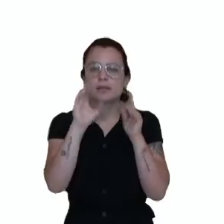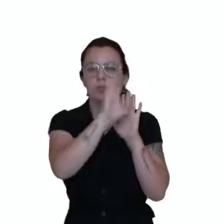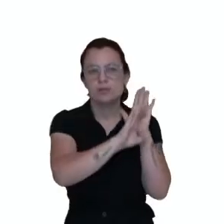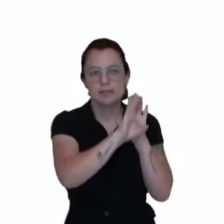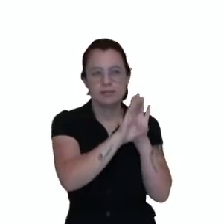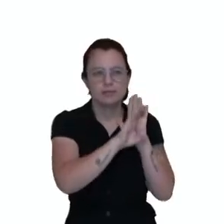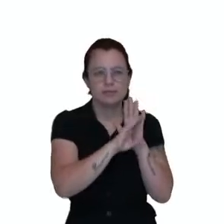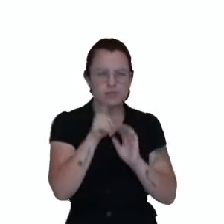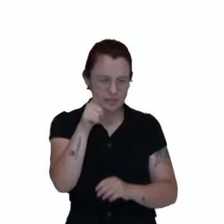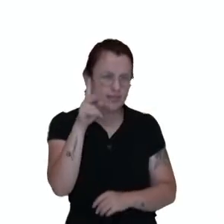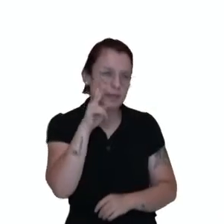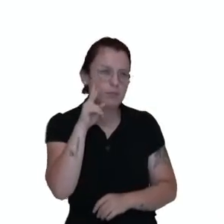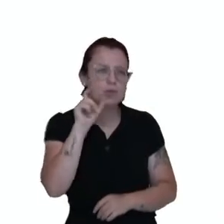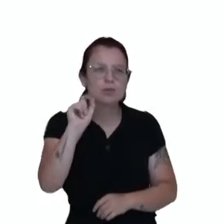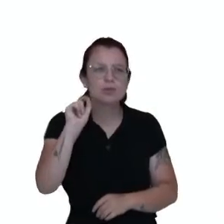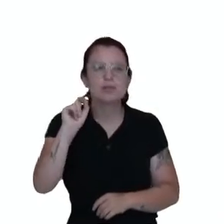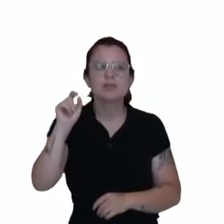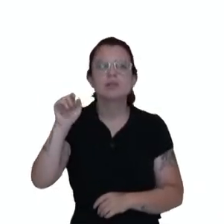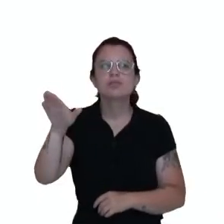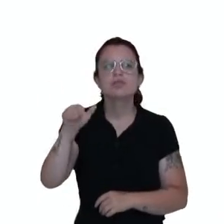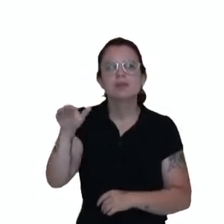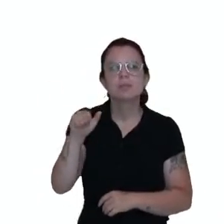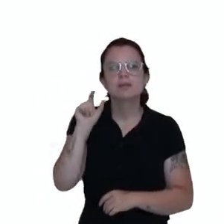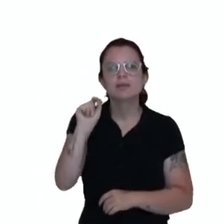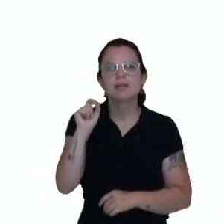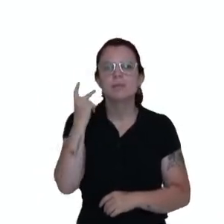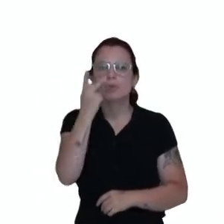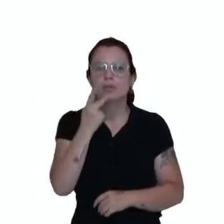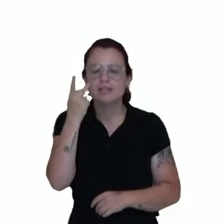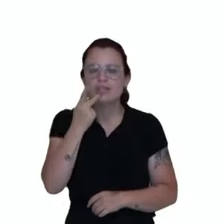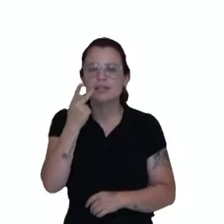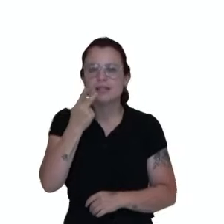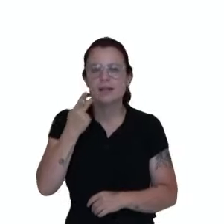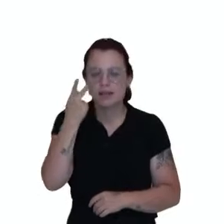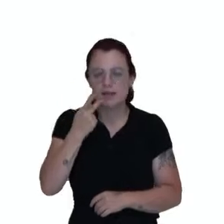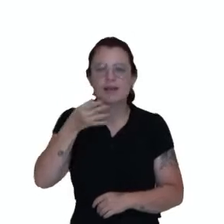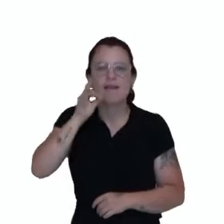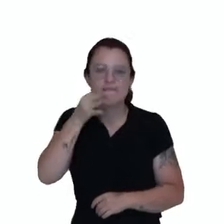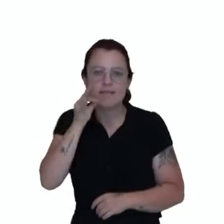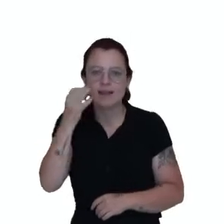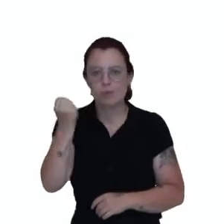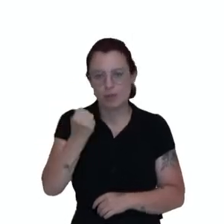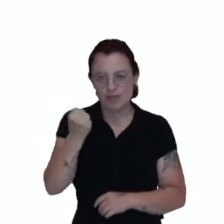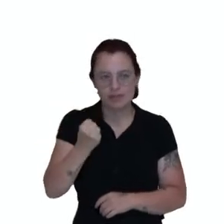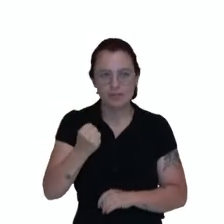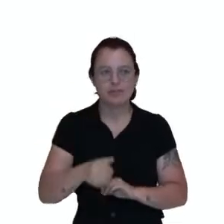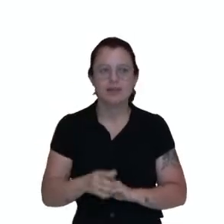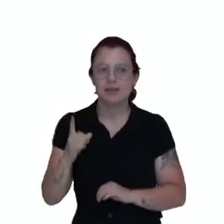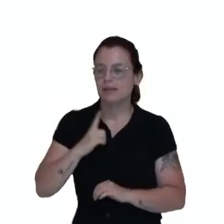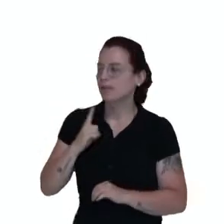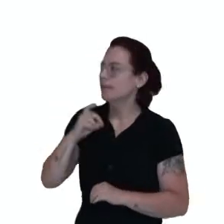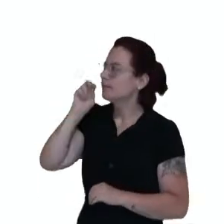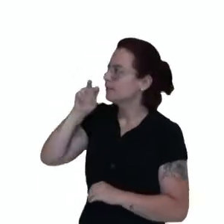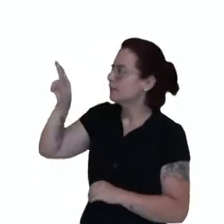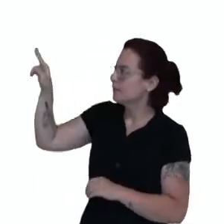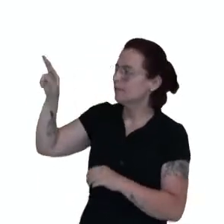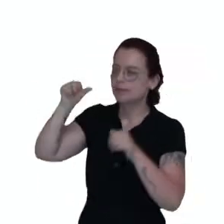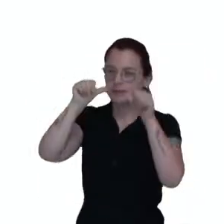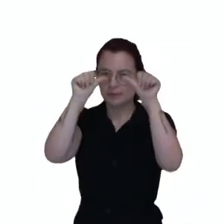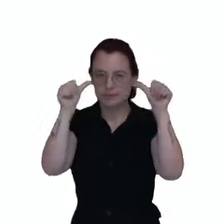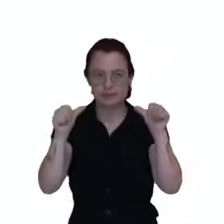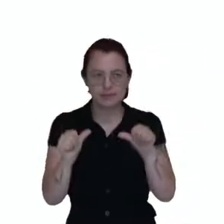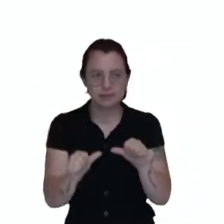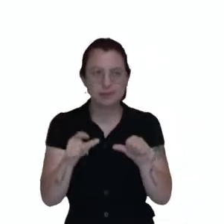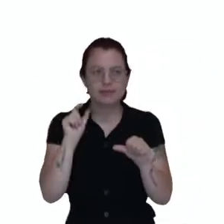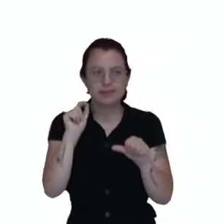Você lembra o que era a chamada política do café com leite? Aqui a gente tem uma imagem, uma charge que mostra,